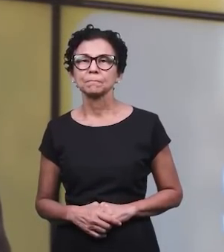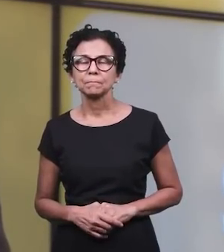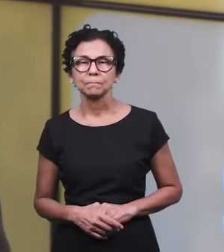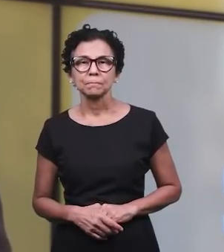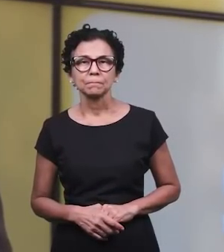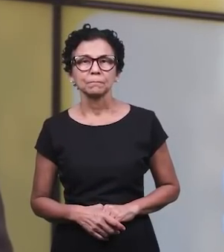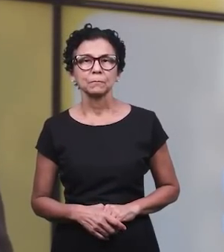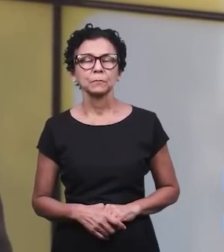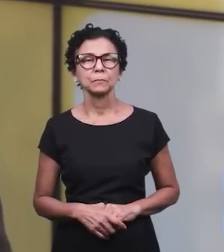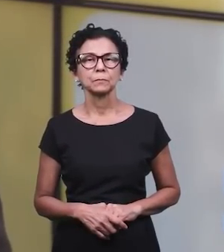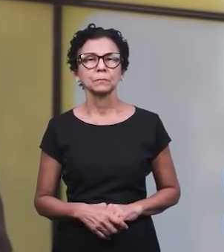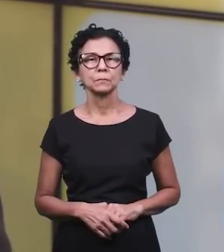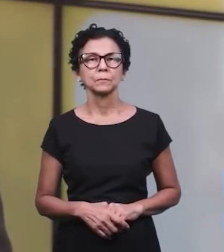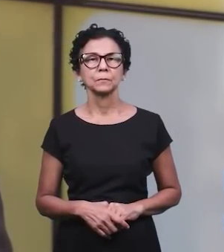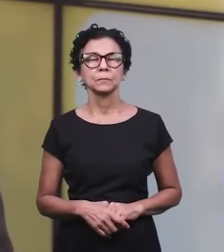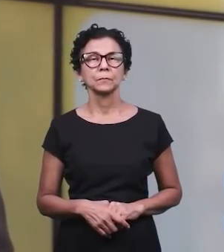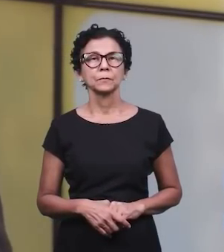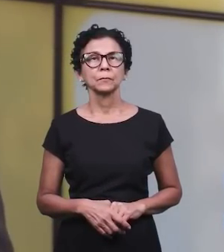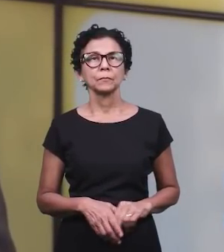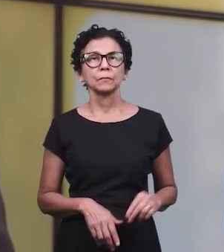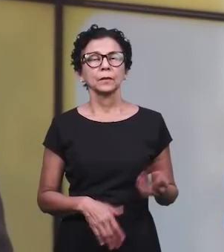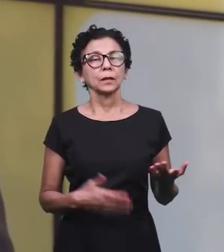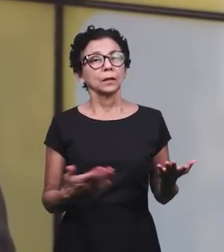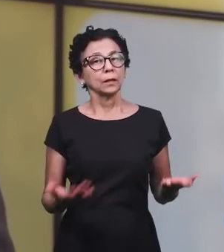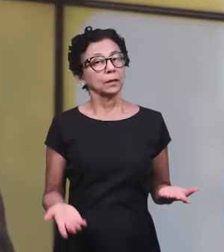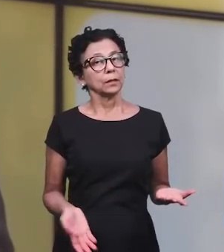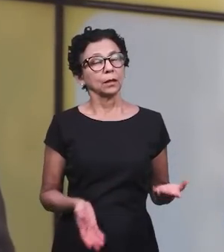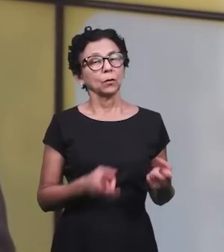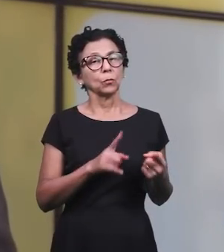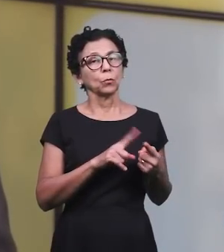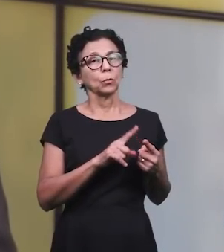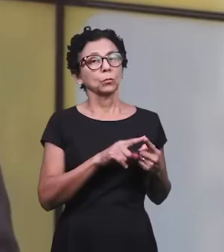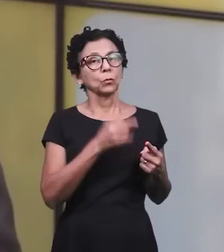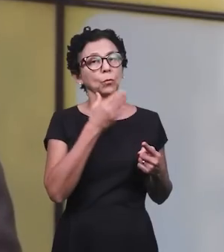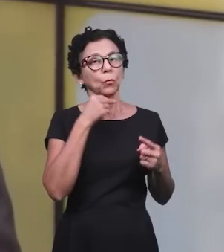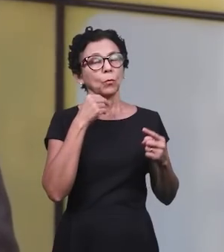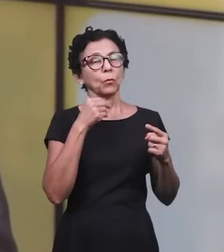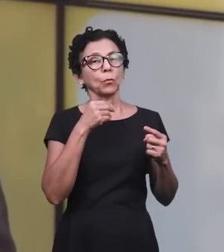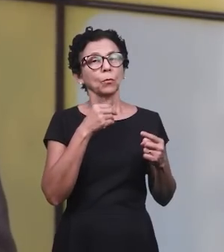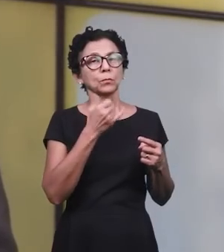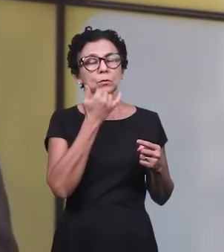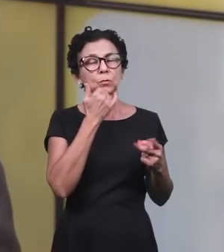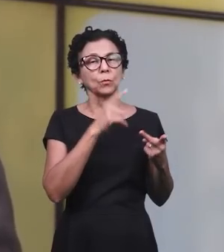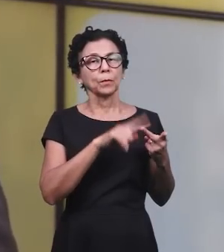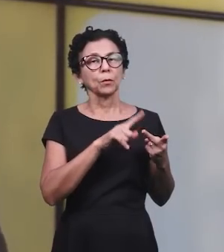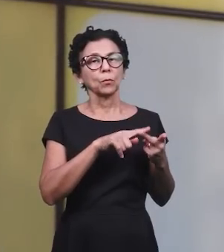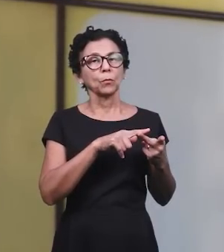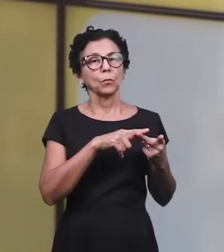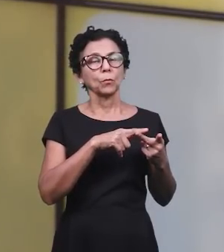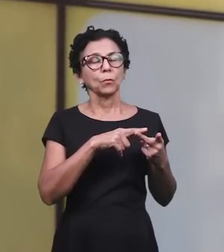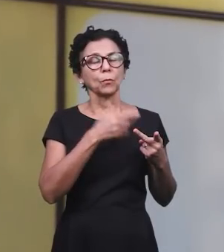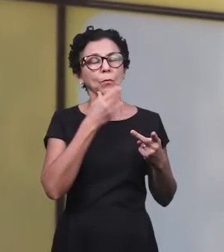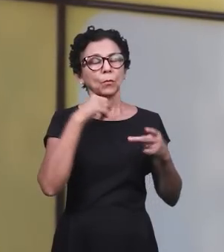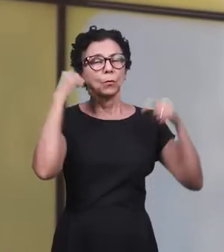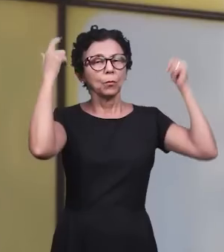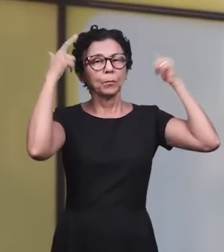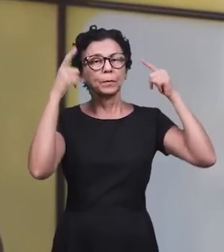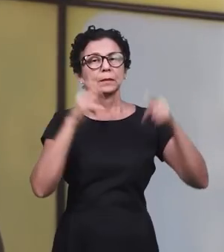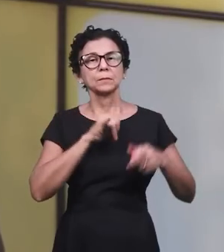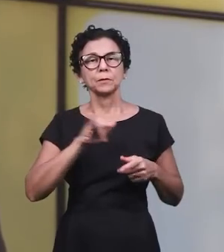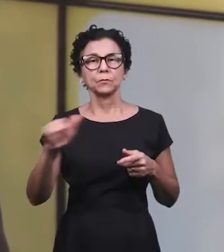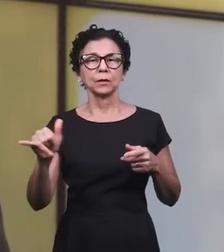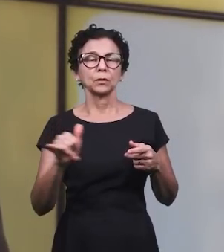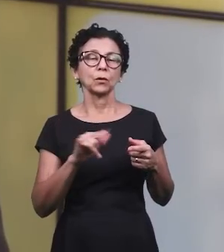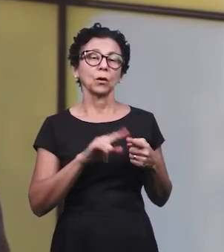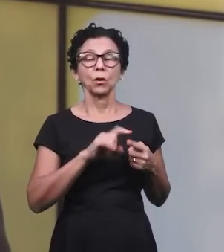Então fala justamente das pessoas que não crêem naquilo que nós estamos vivendo, e a influência, né? O porquê disso que o Marcelo está falando, é